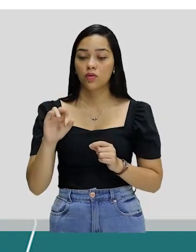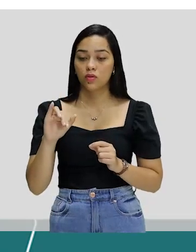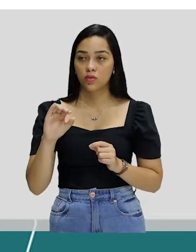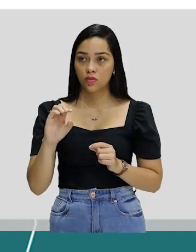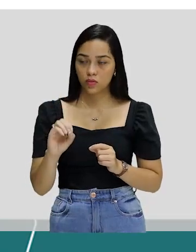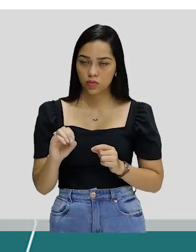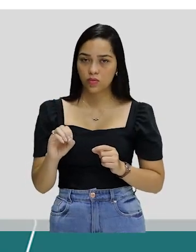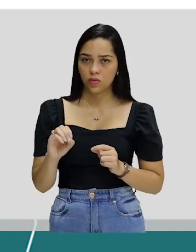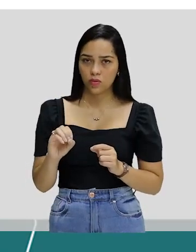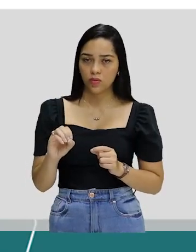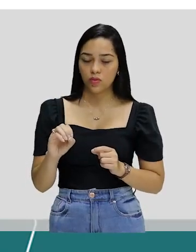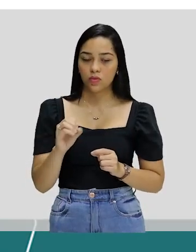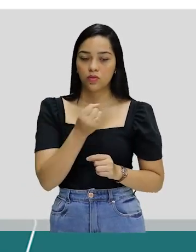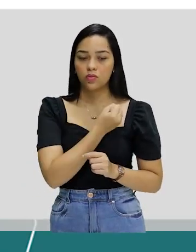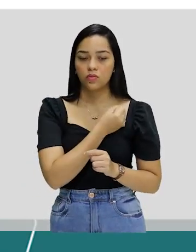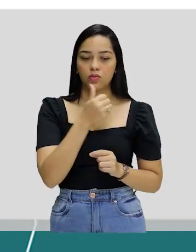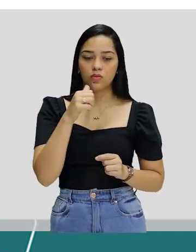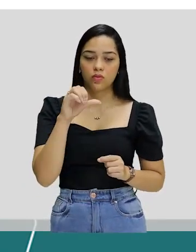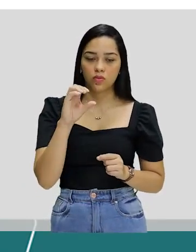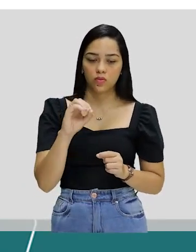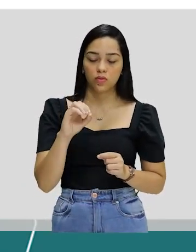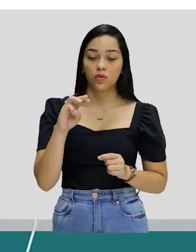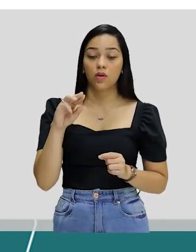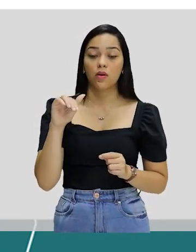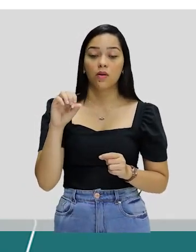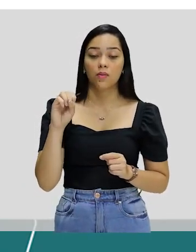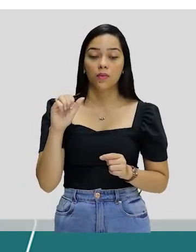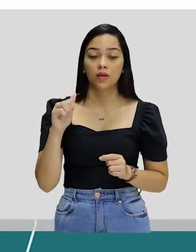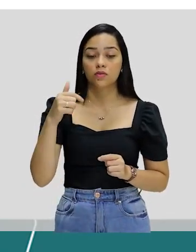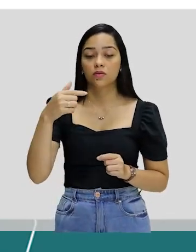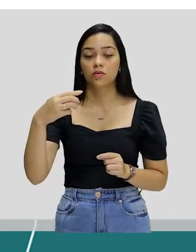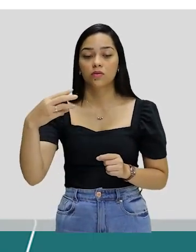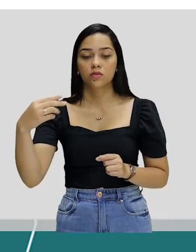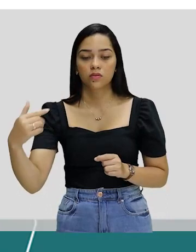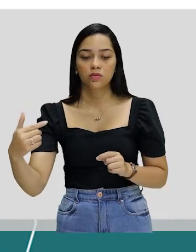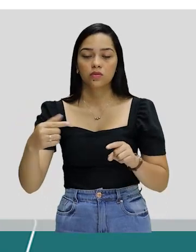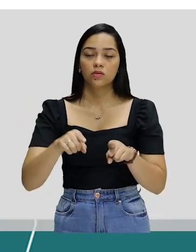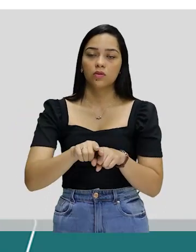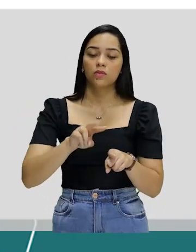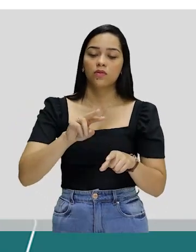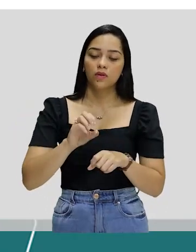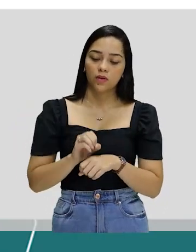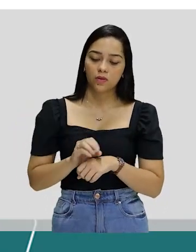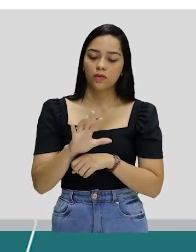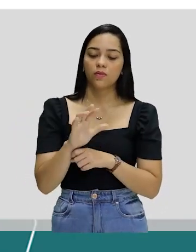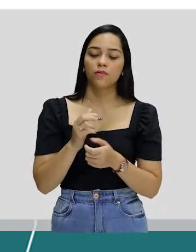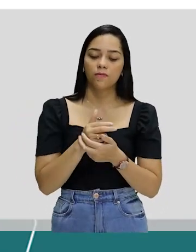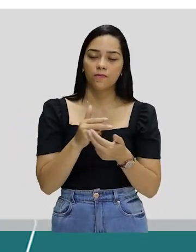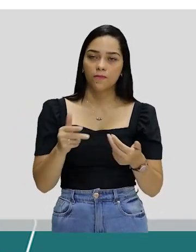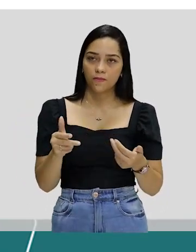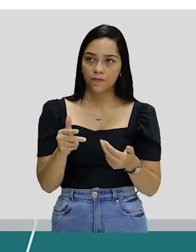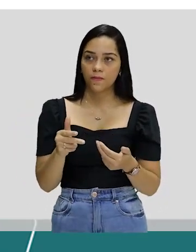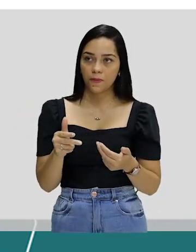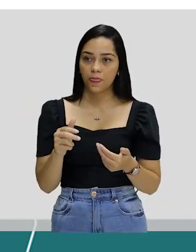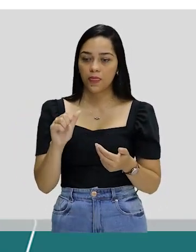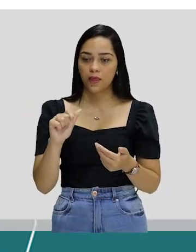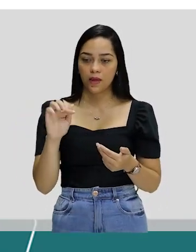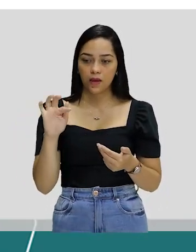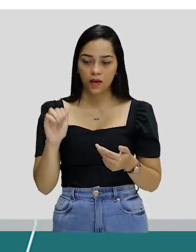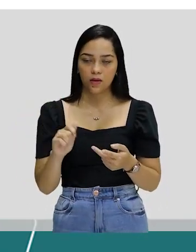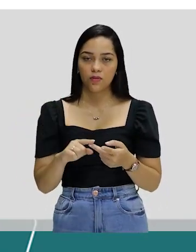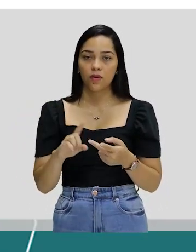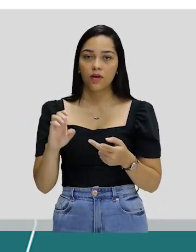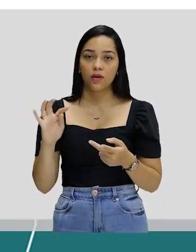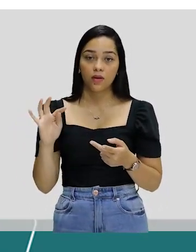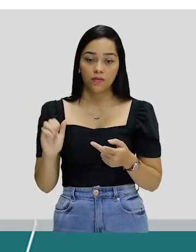tório, número atômico 90, massa 232, também vai emitir sucessivas partículas alfa e